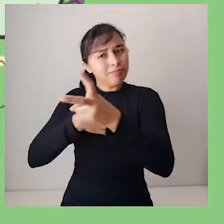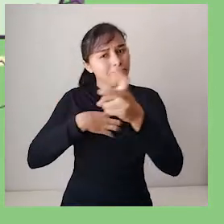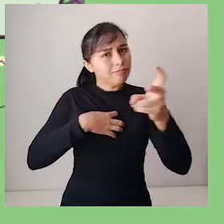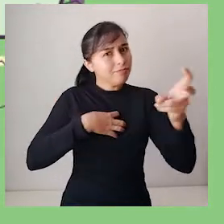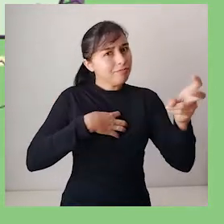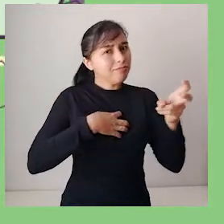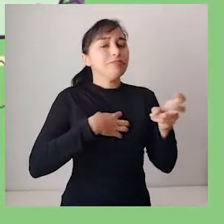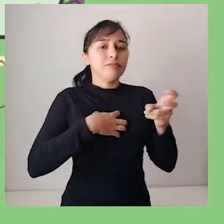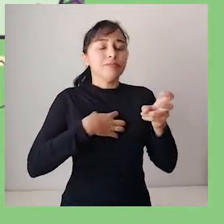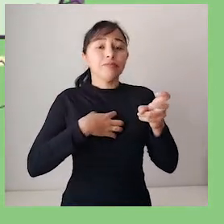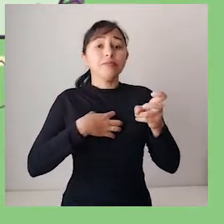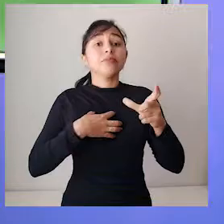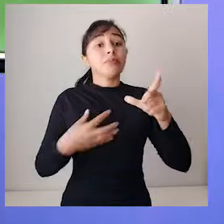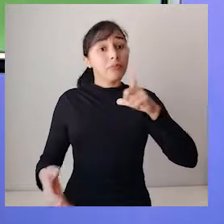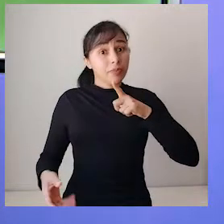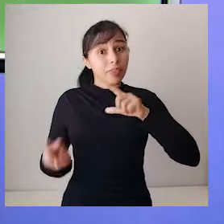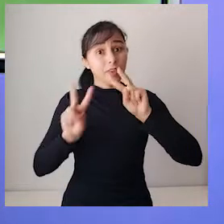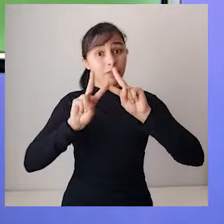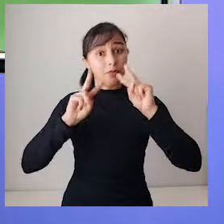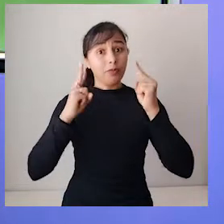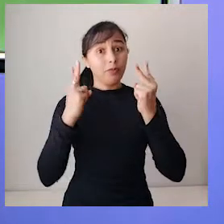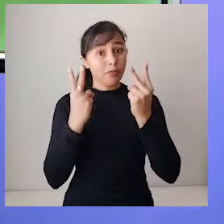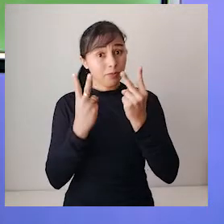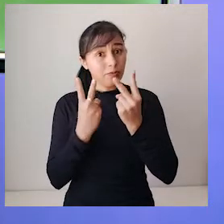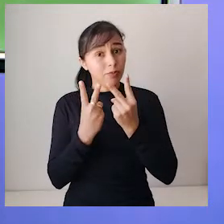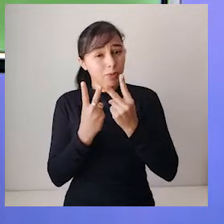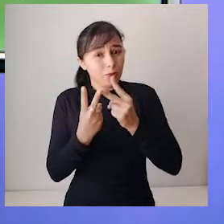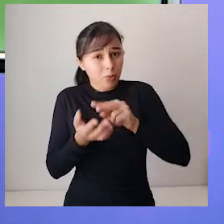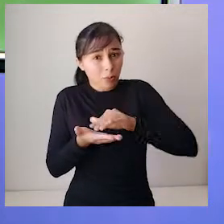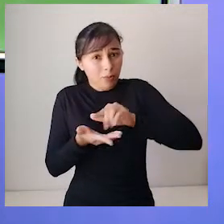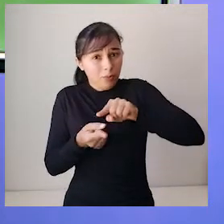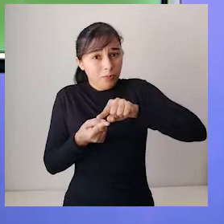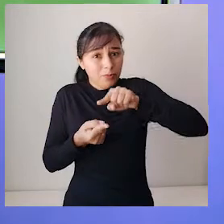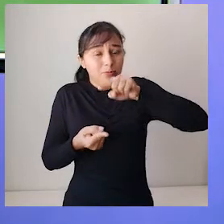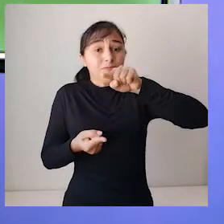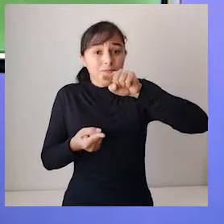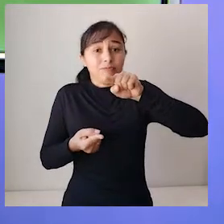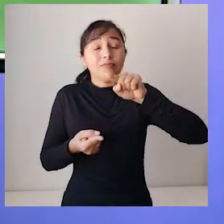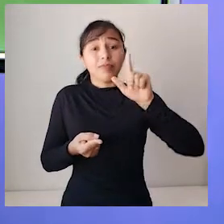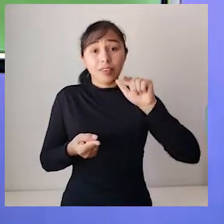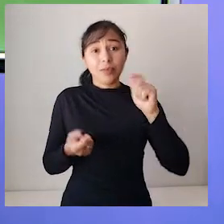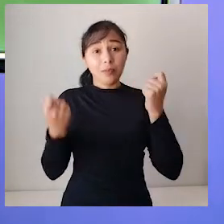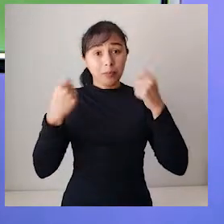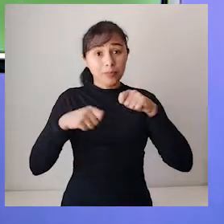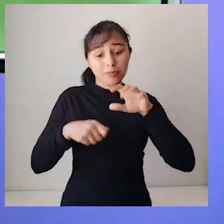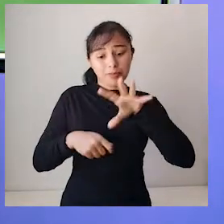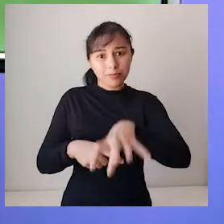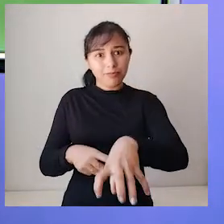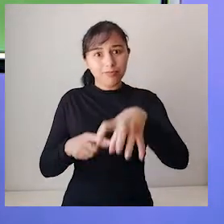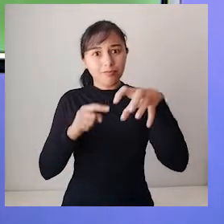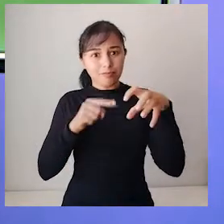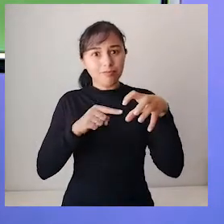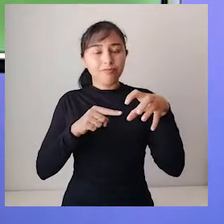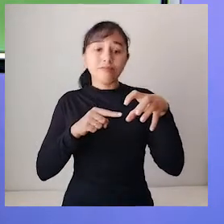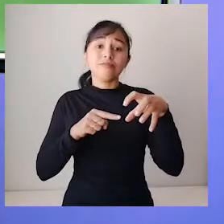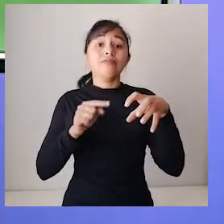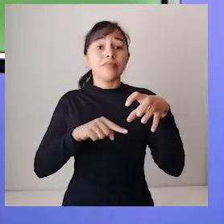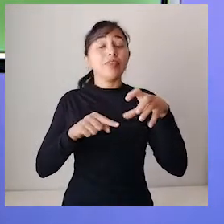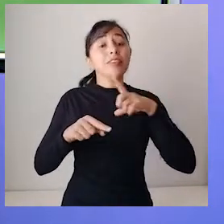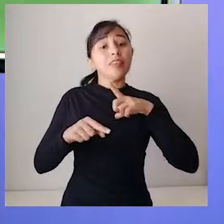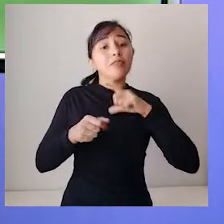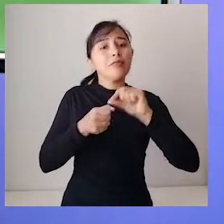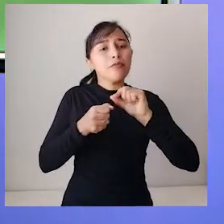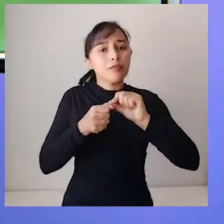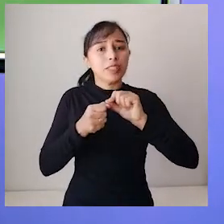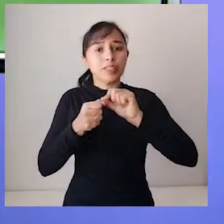tem volume, pode ser palpável, tem um peso, é constituída por outras coisas como